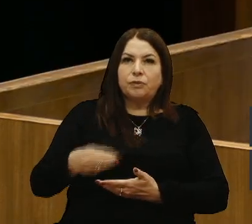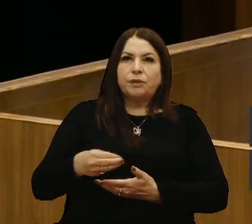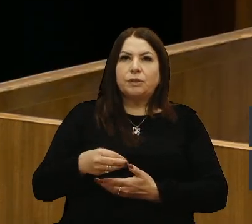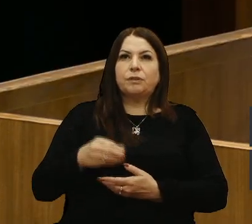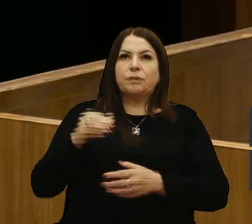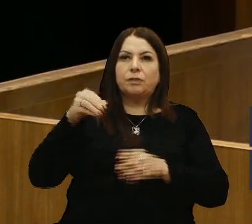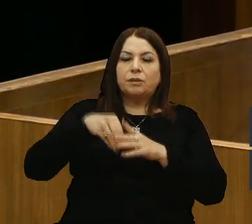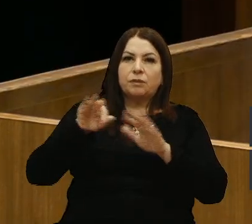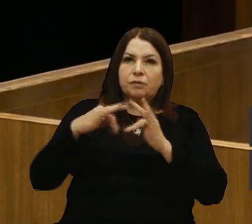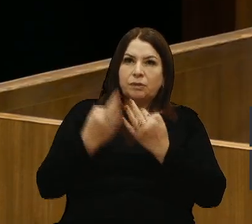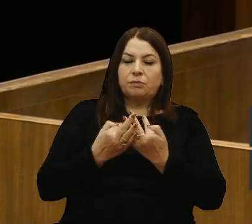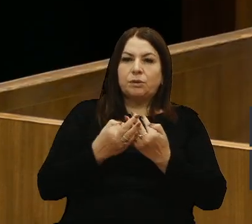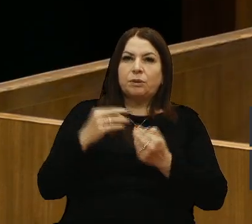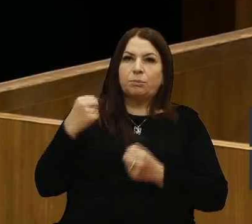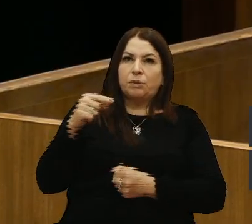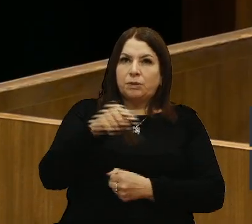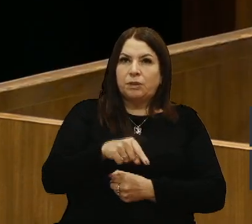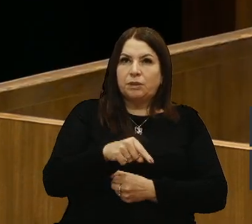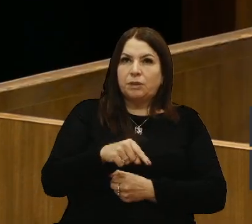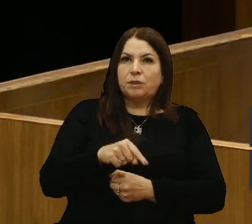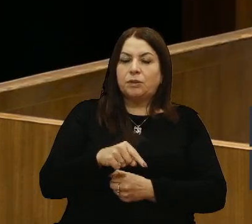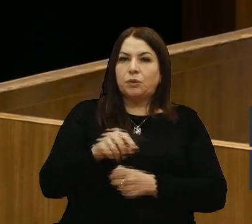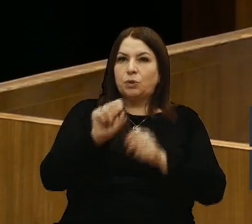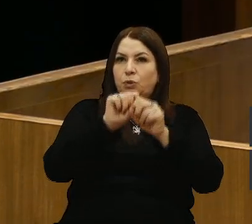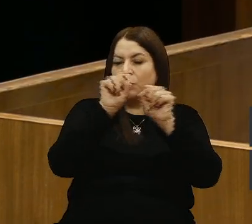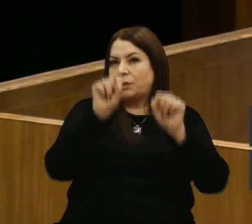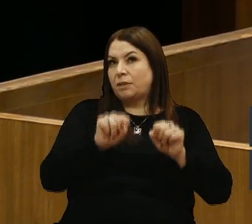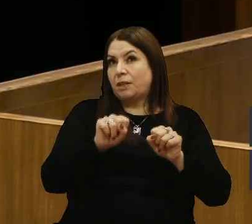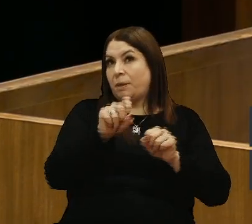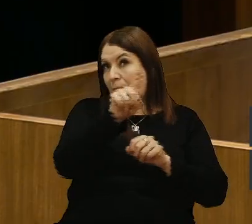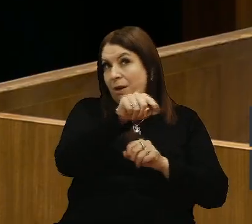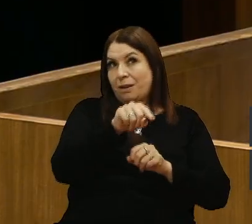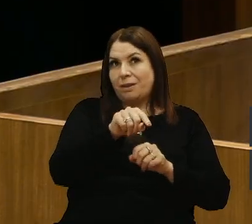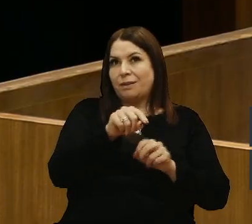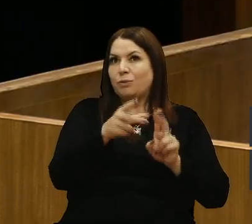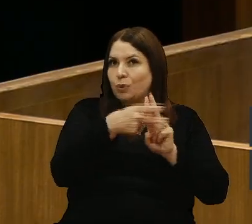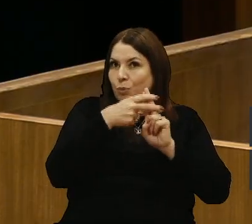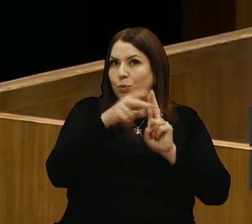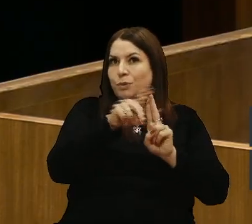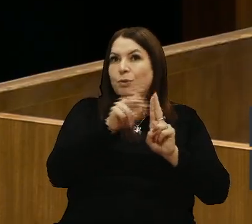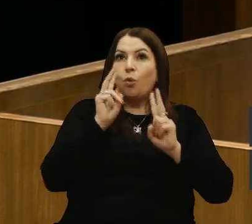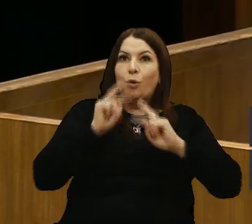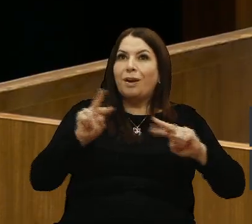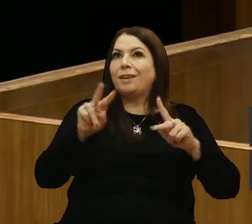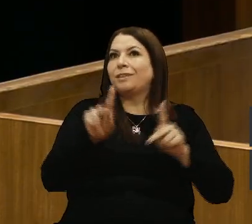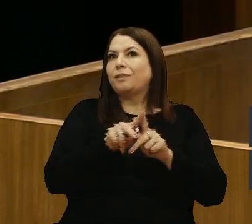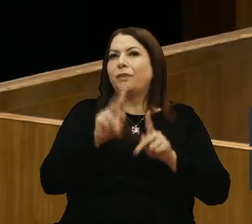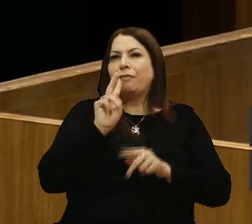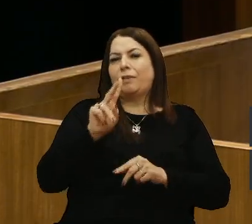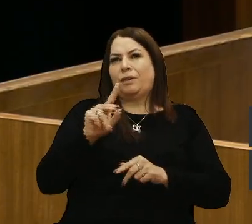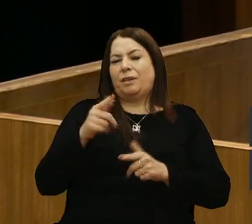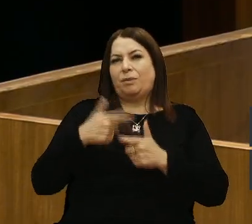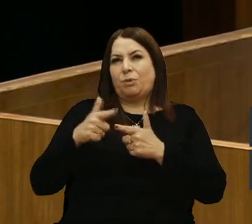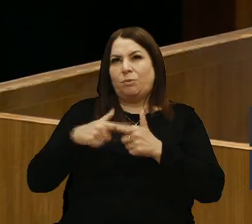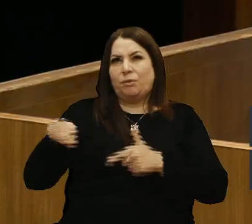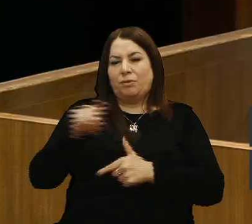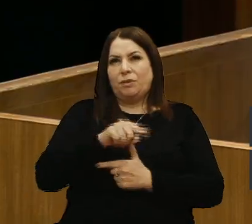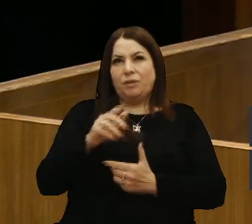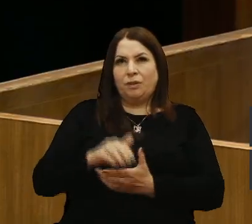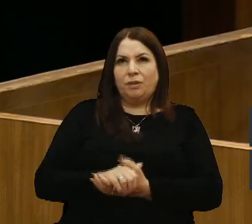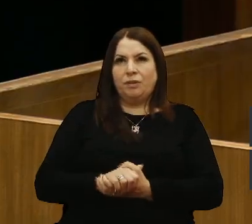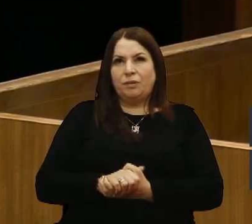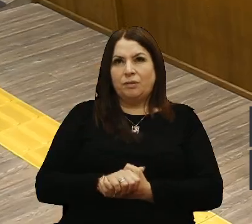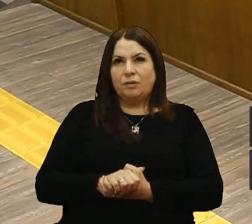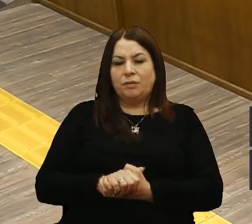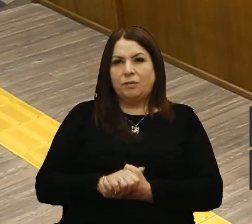na família que precisou do sistema de saúde, é só ir lá e conferir, porque ele olhando com os próprios olhos vai ver a dor daquelas pessoas. Só a parte de